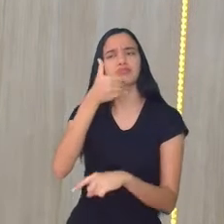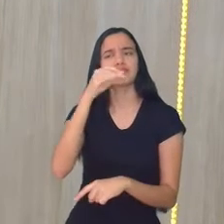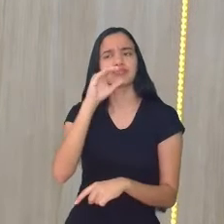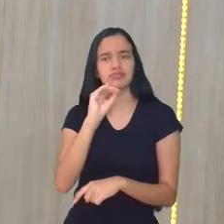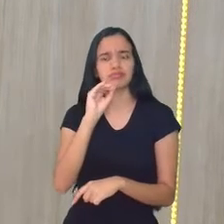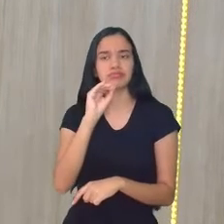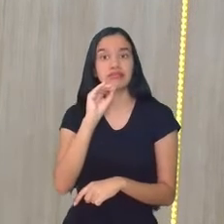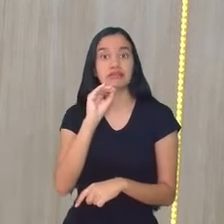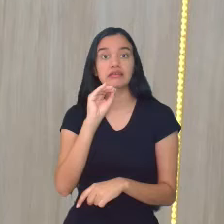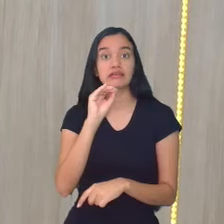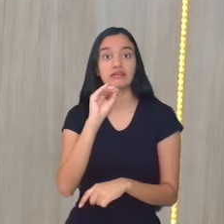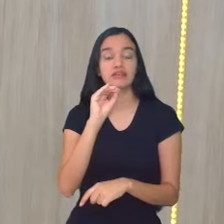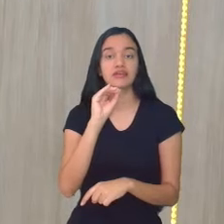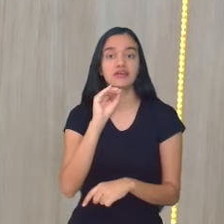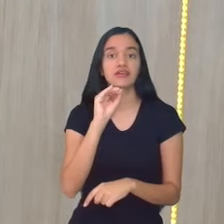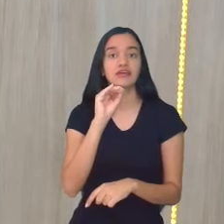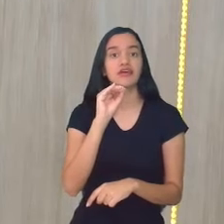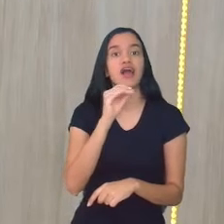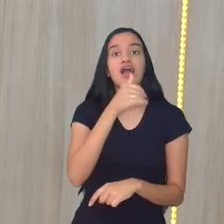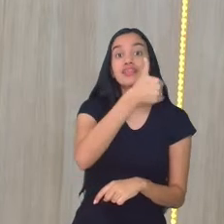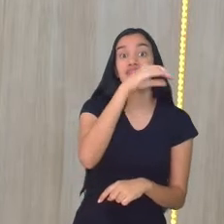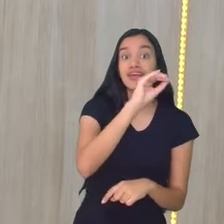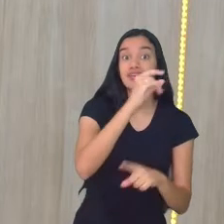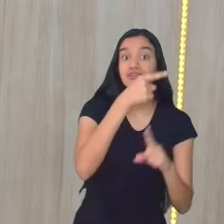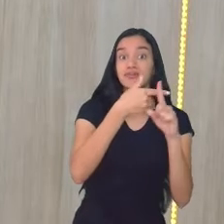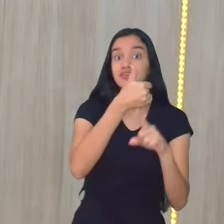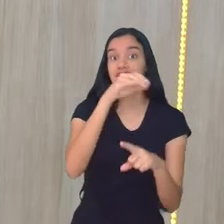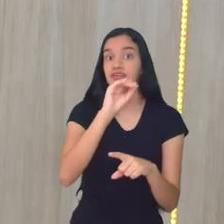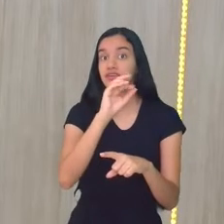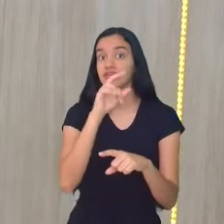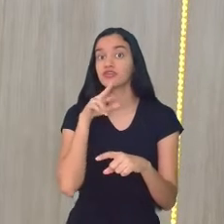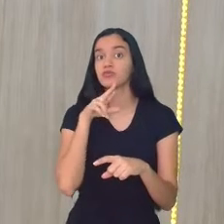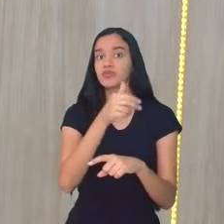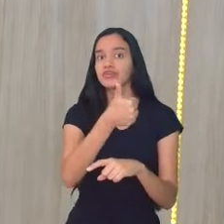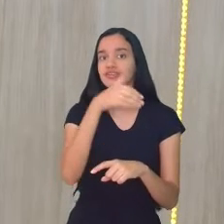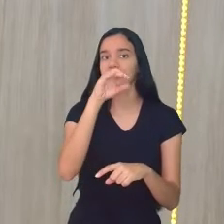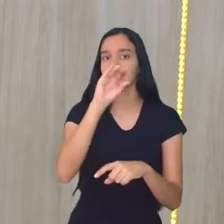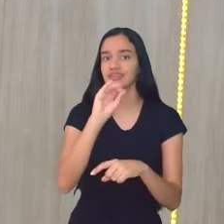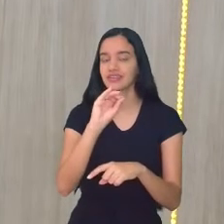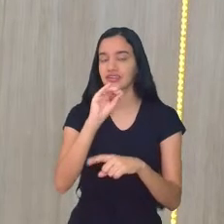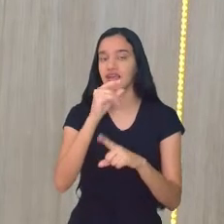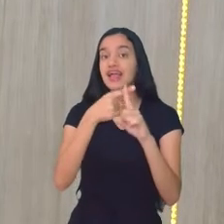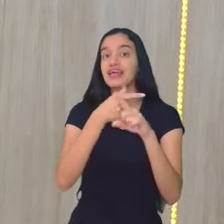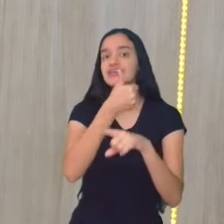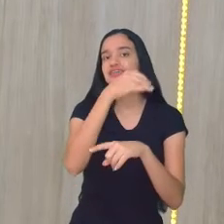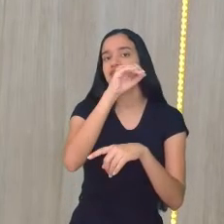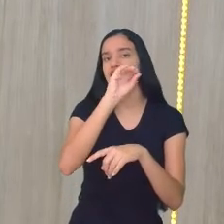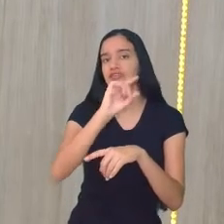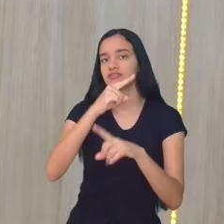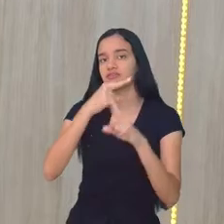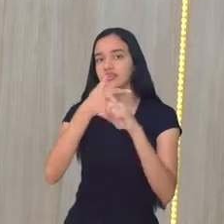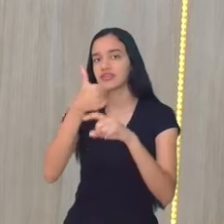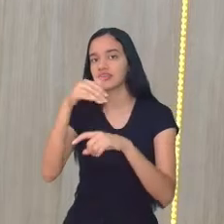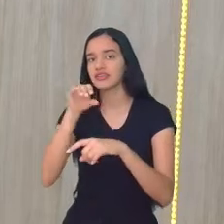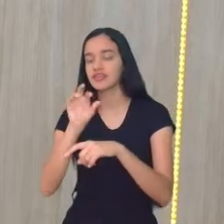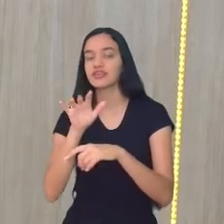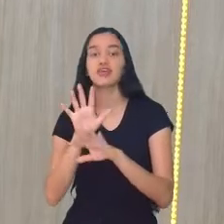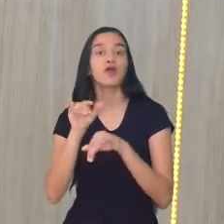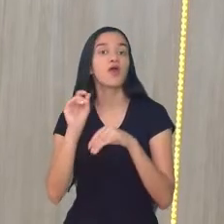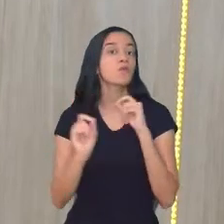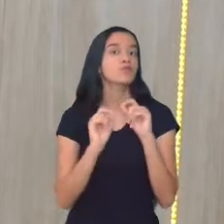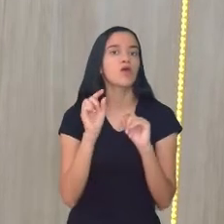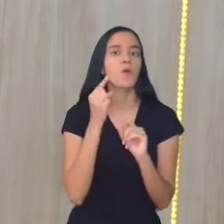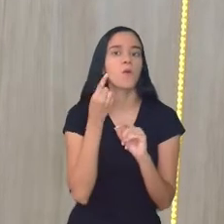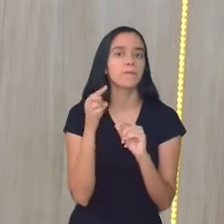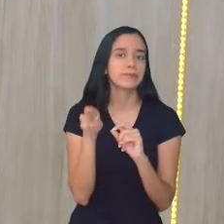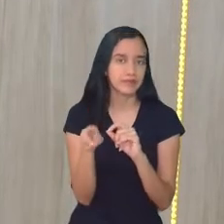10, 10 vezes 10, 100, né? 100 vezes 10 para ir para metro, vai dar 1000. Então,